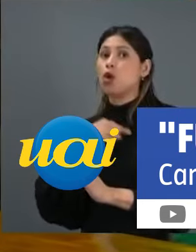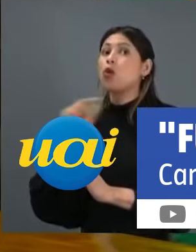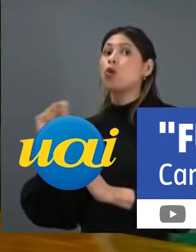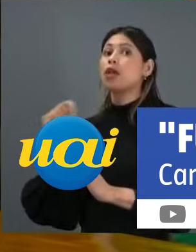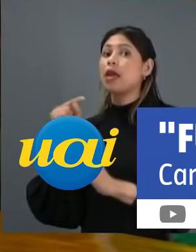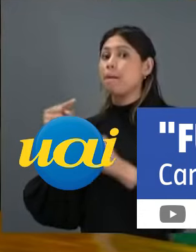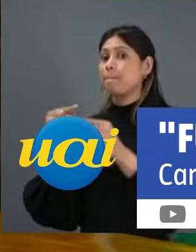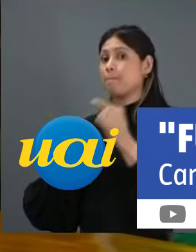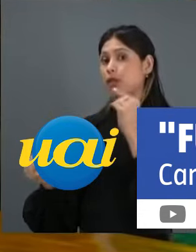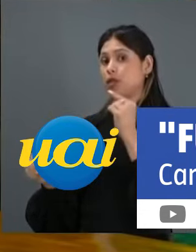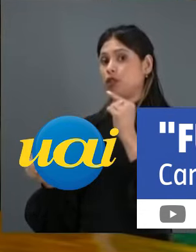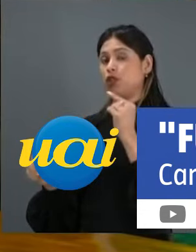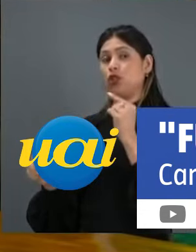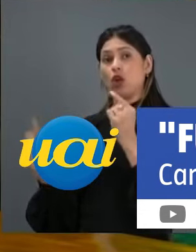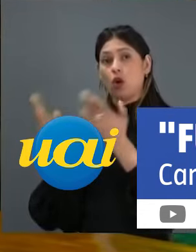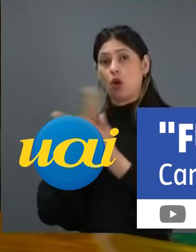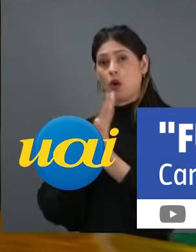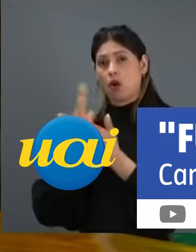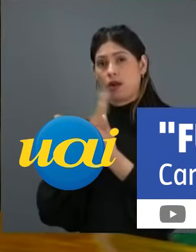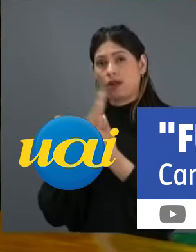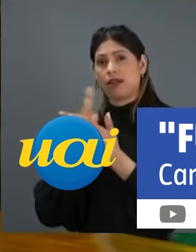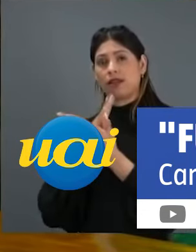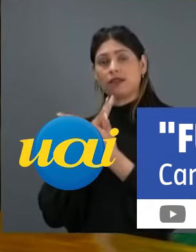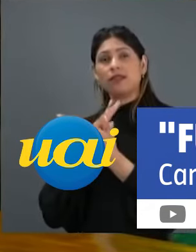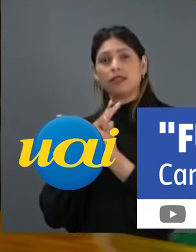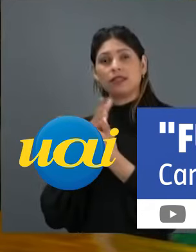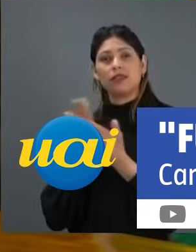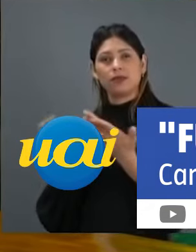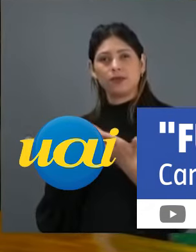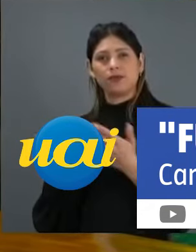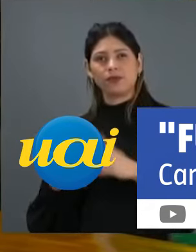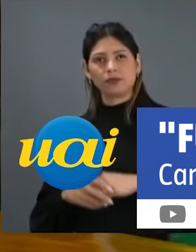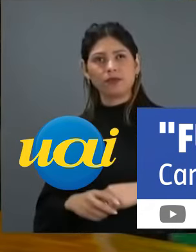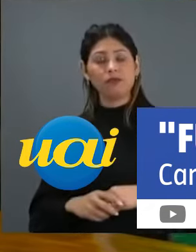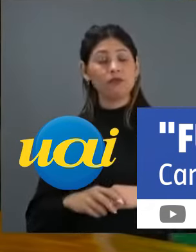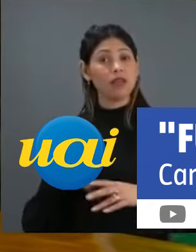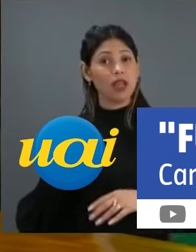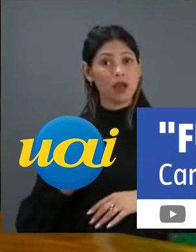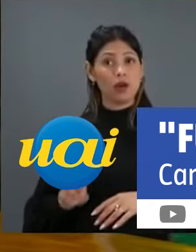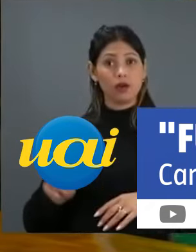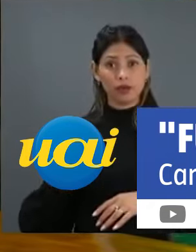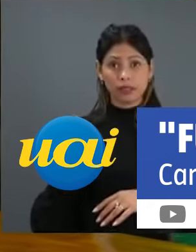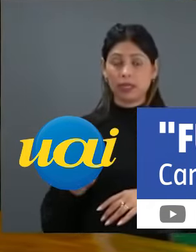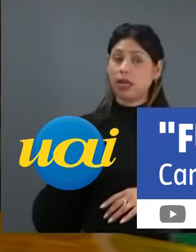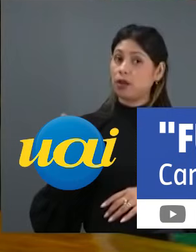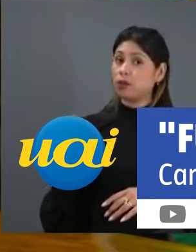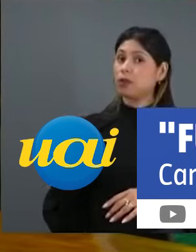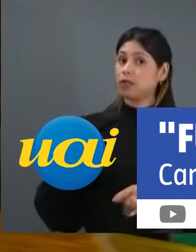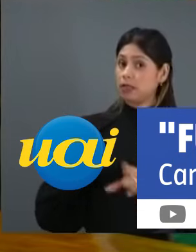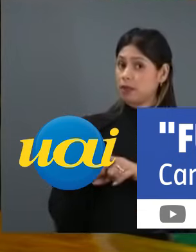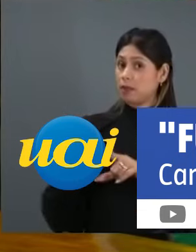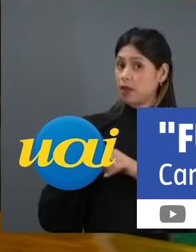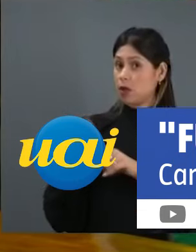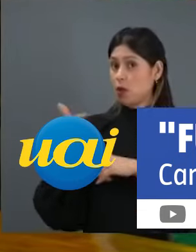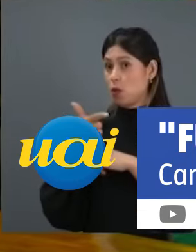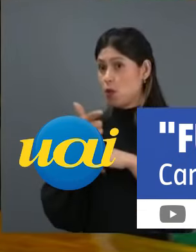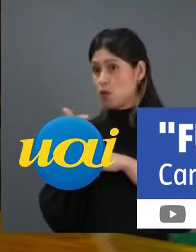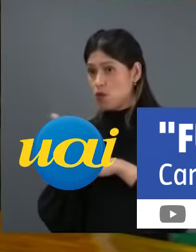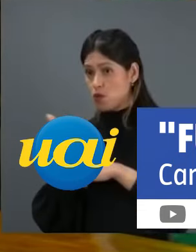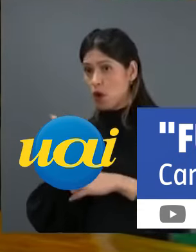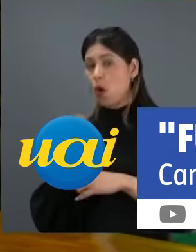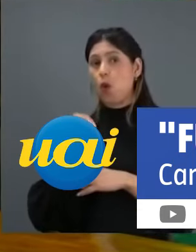que qualquer manifestação antidemocrática se utilize de armas ou da força